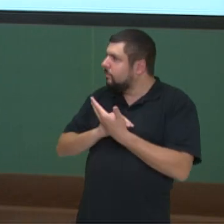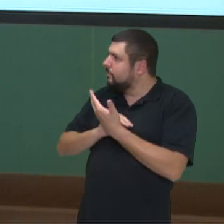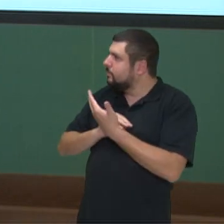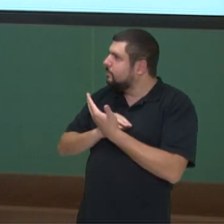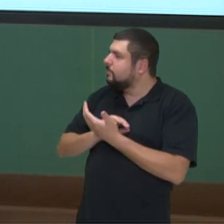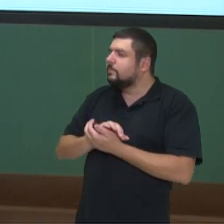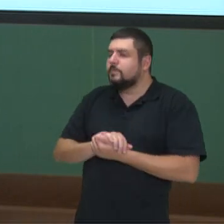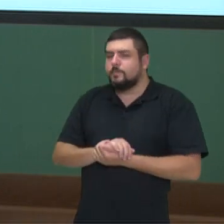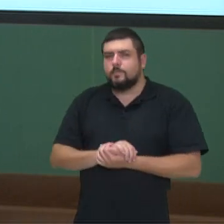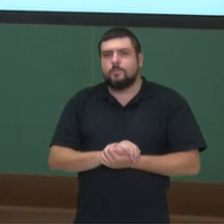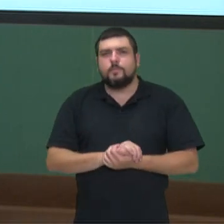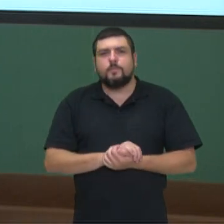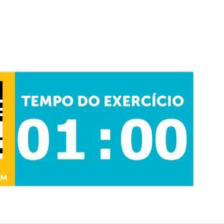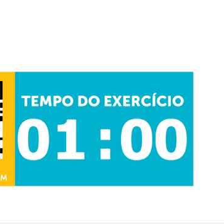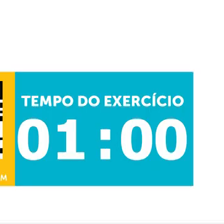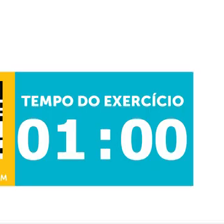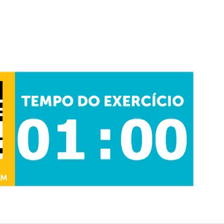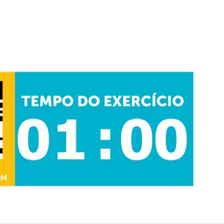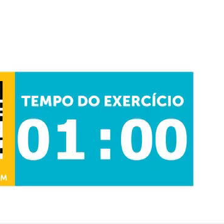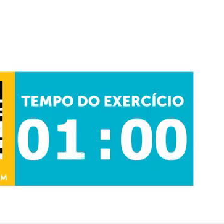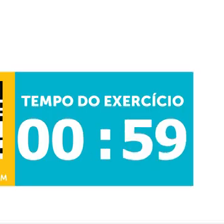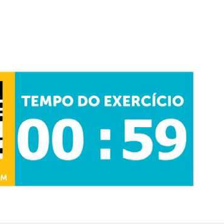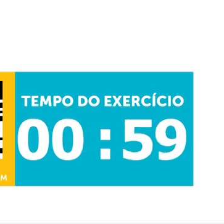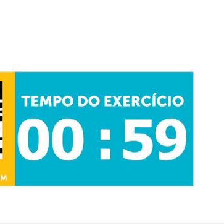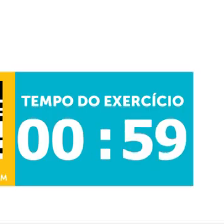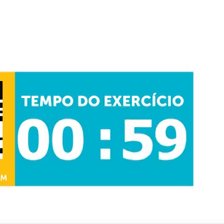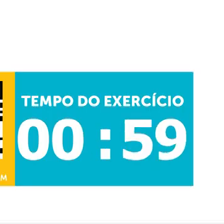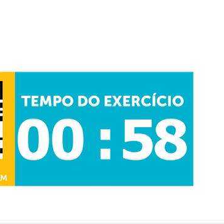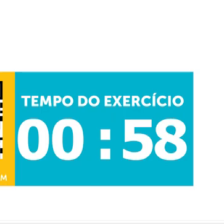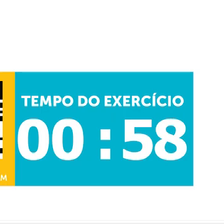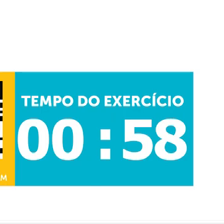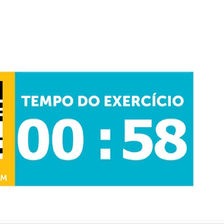ok? E já voltamos.